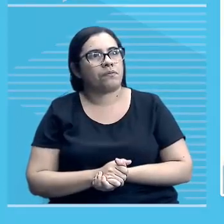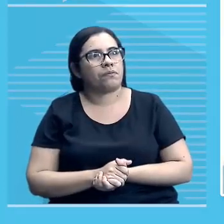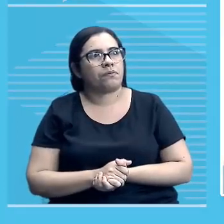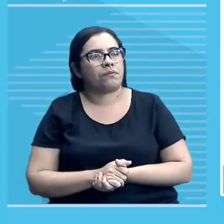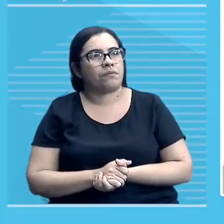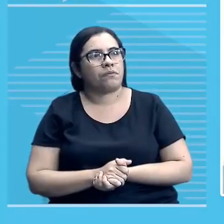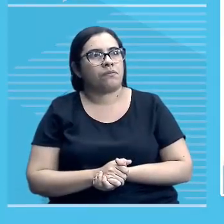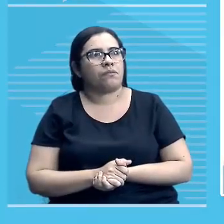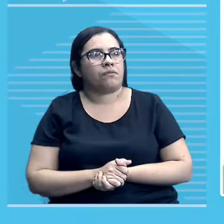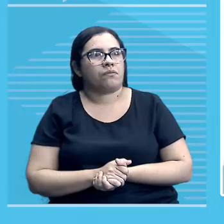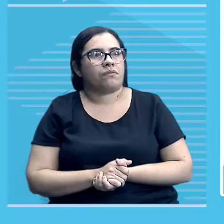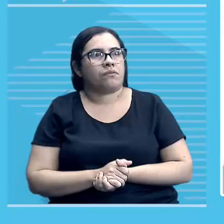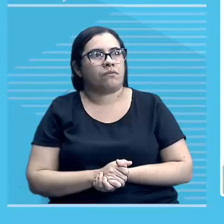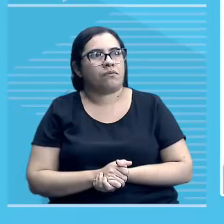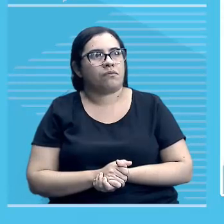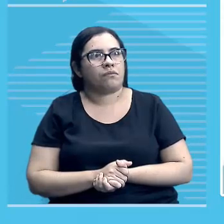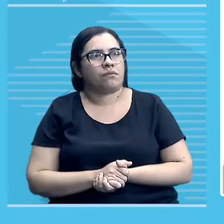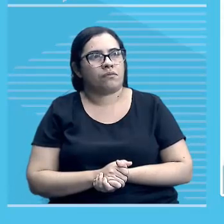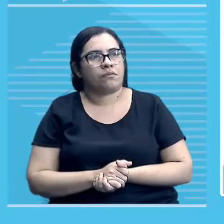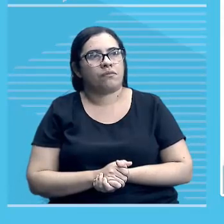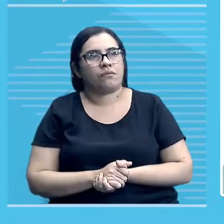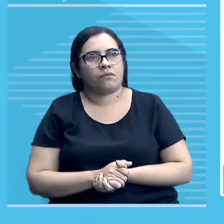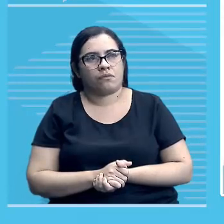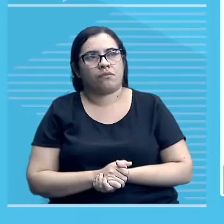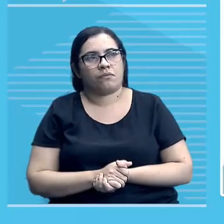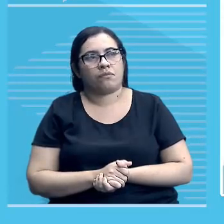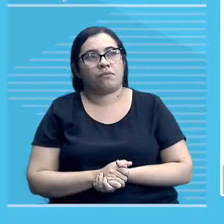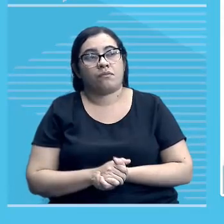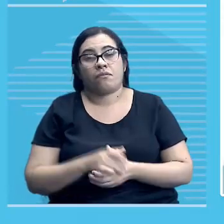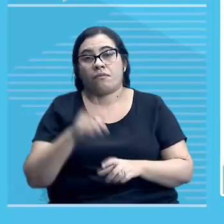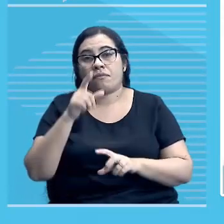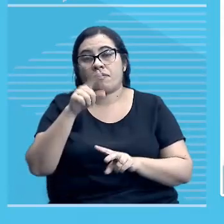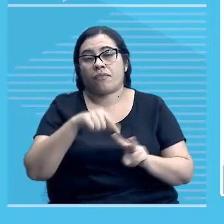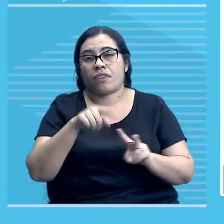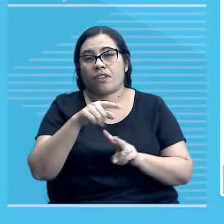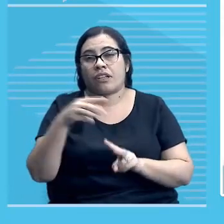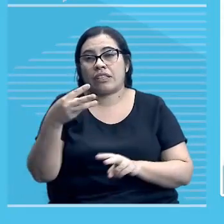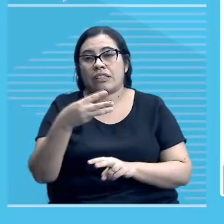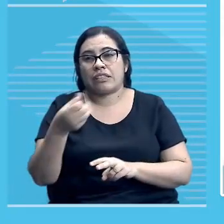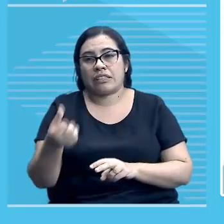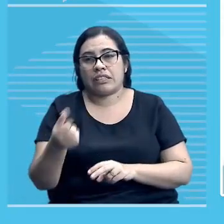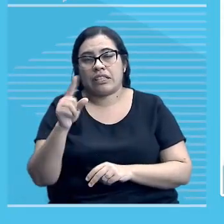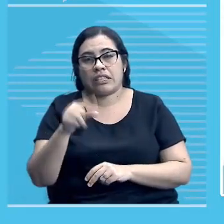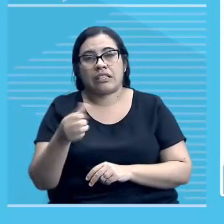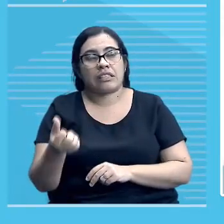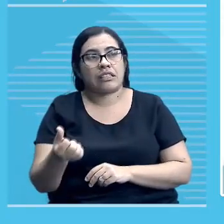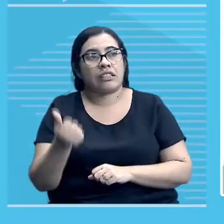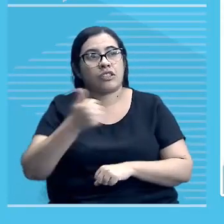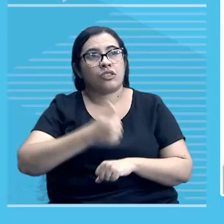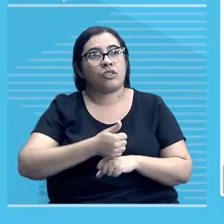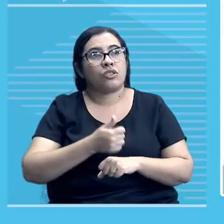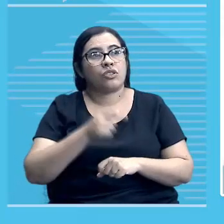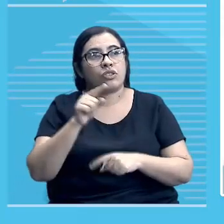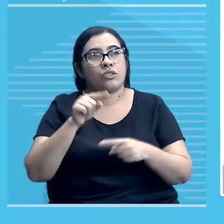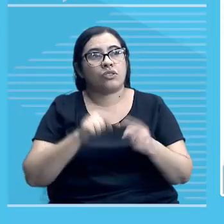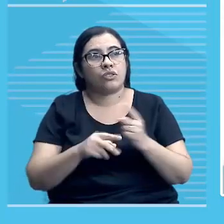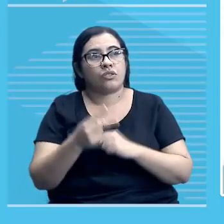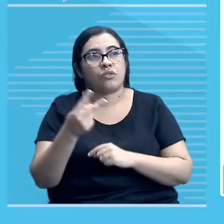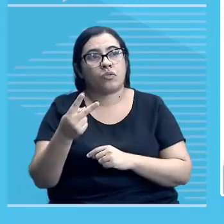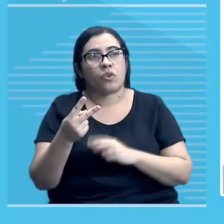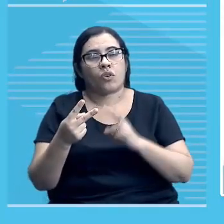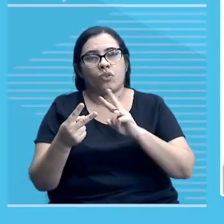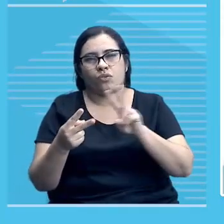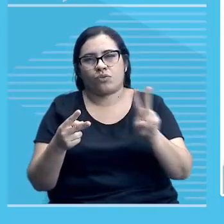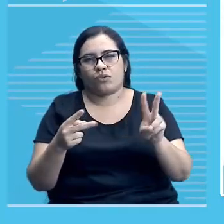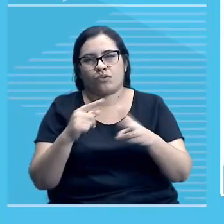6, que a raiz de 36 é 6, sobre 2. Vamos ter aqui as duas